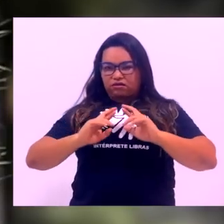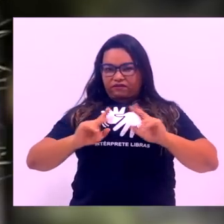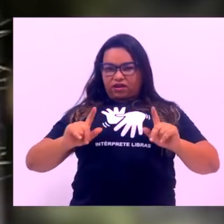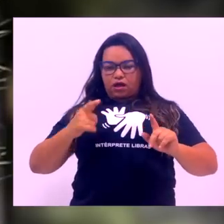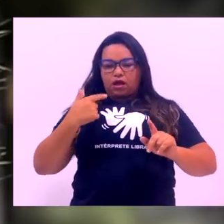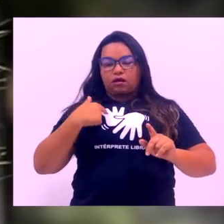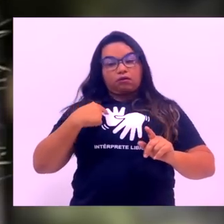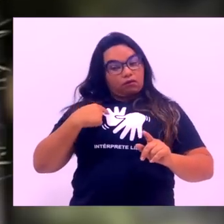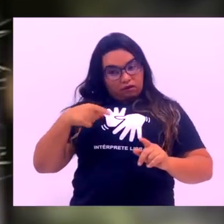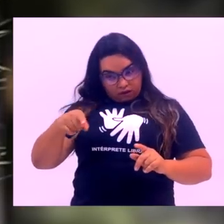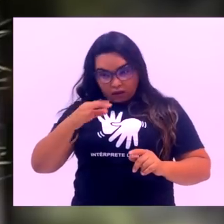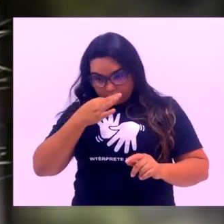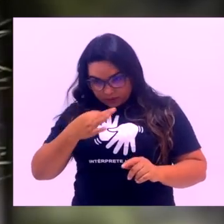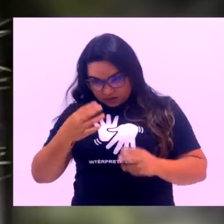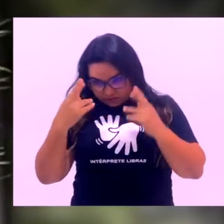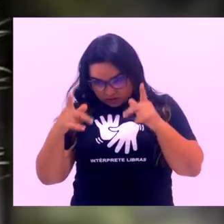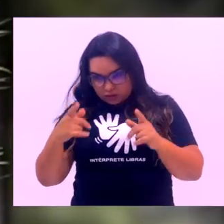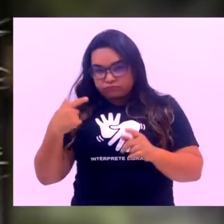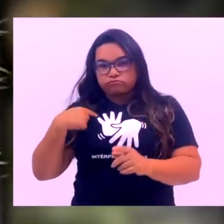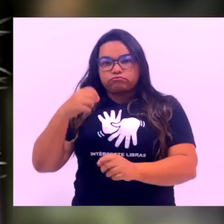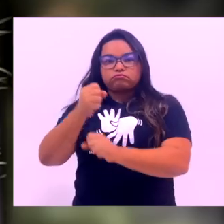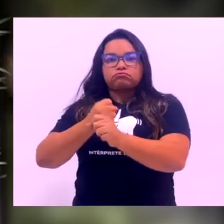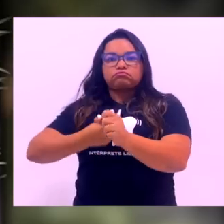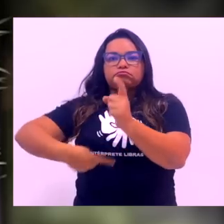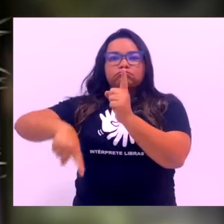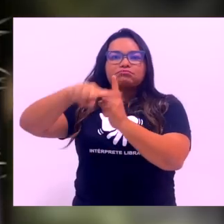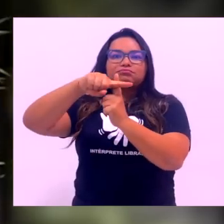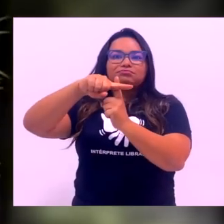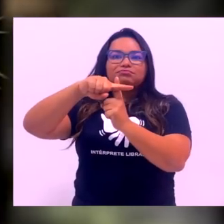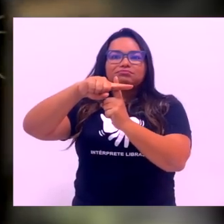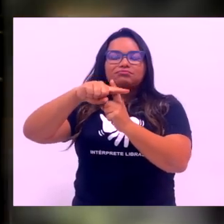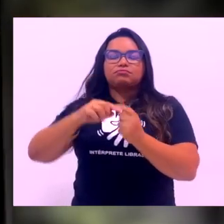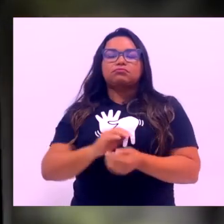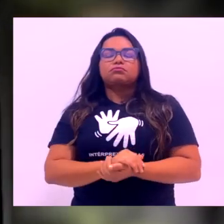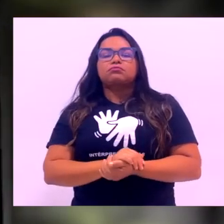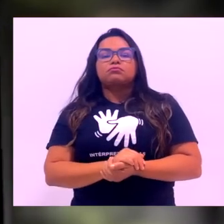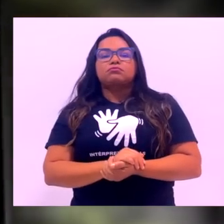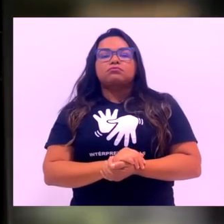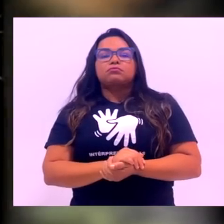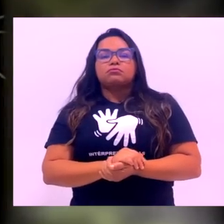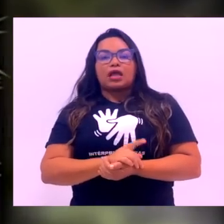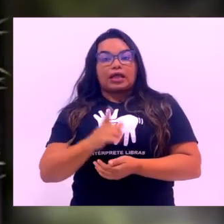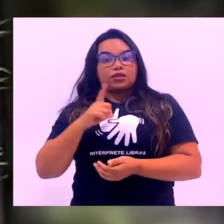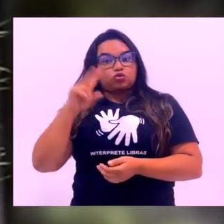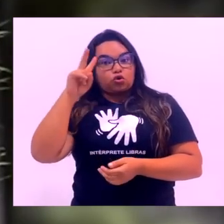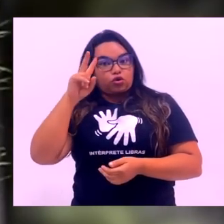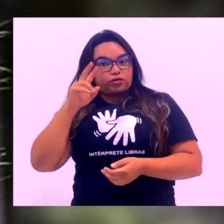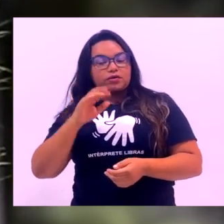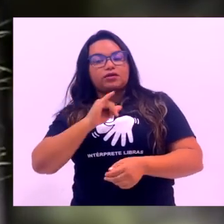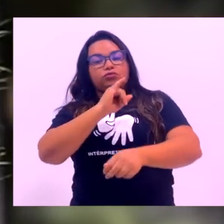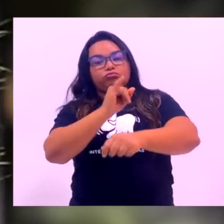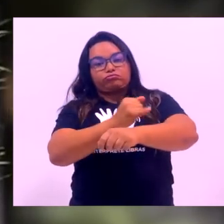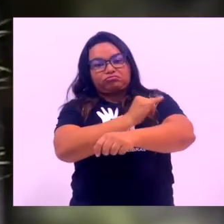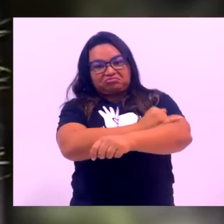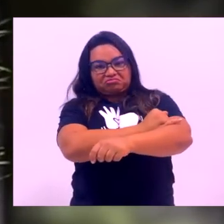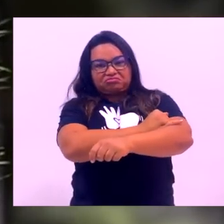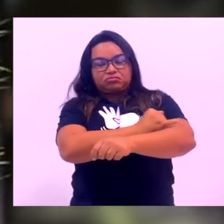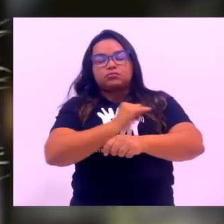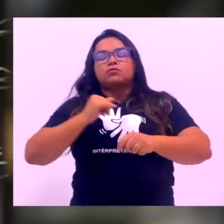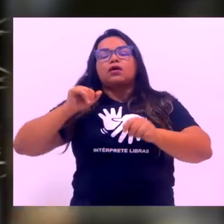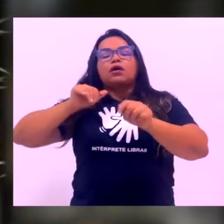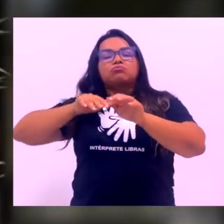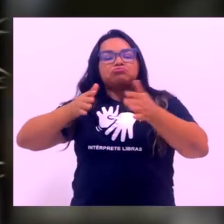discordava deles? Eles as crucificavam. Isso é algo muito duro. Na queda de Jerusalém, ao longo do caminho